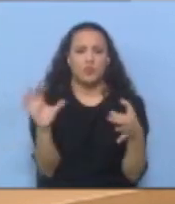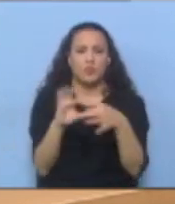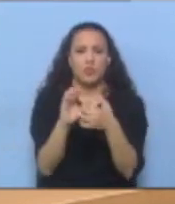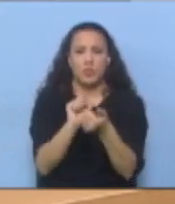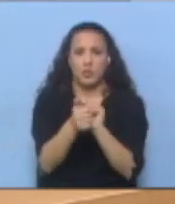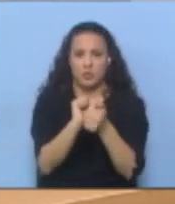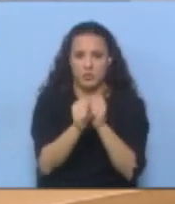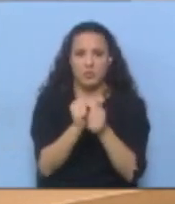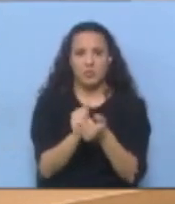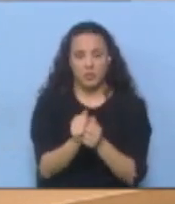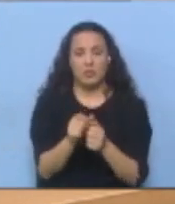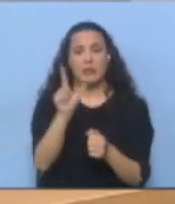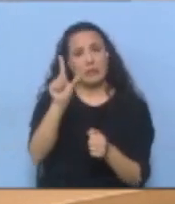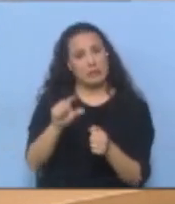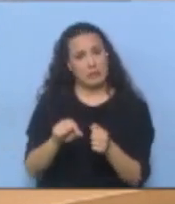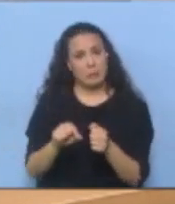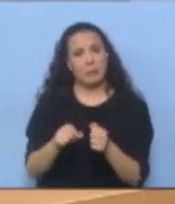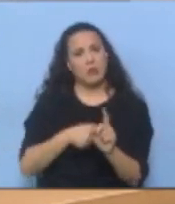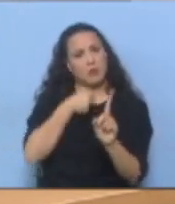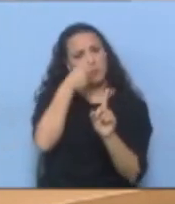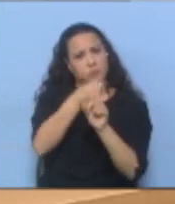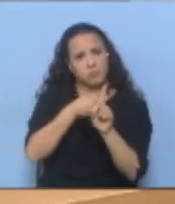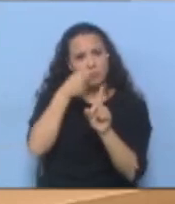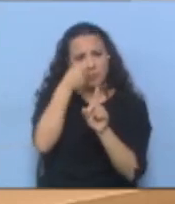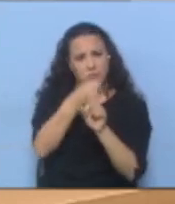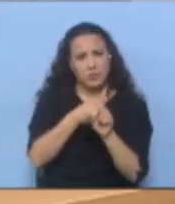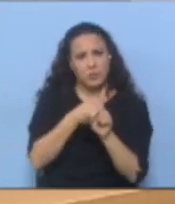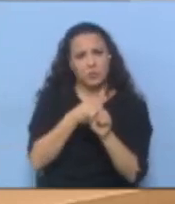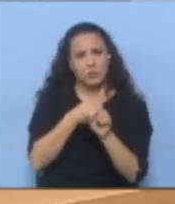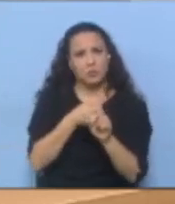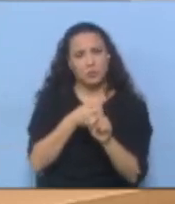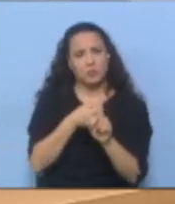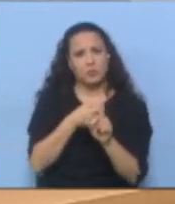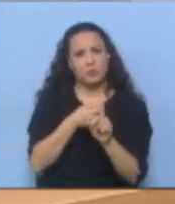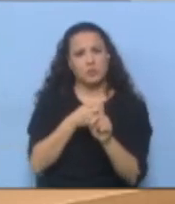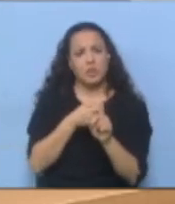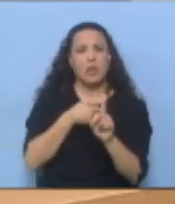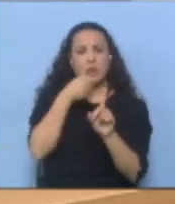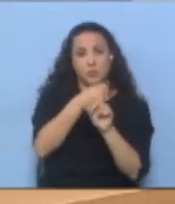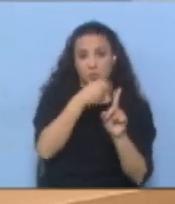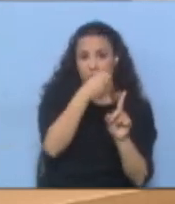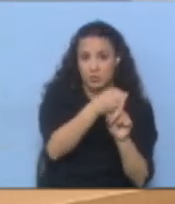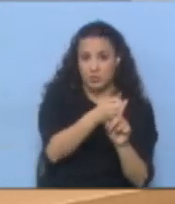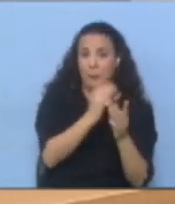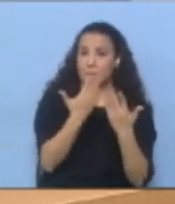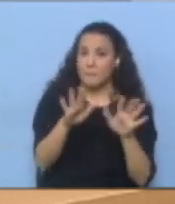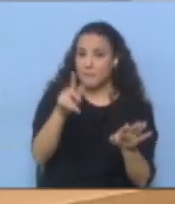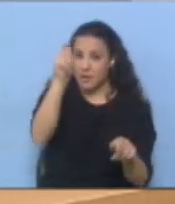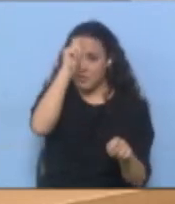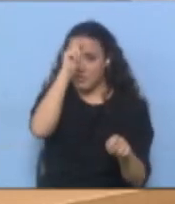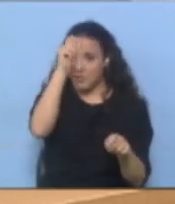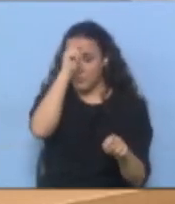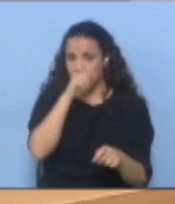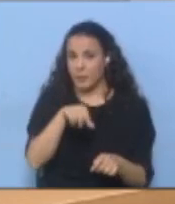Tem esta dimensão da luta, do agon, que é a dimensão do lutar, não é? Mas lutar também com respeito. Tem a dimensão